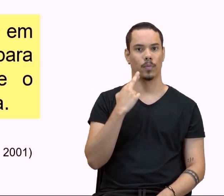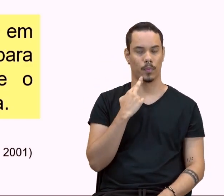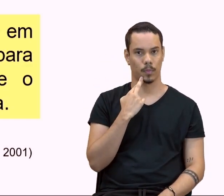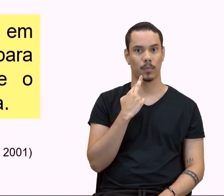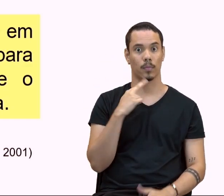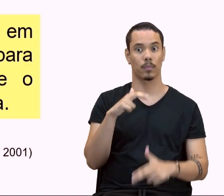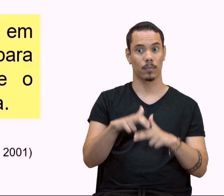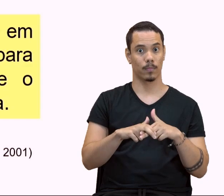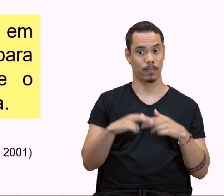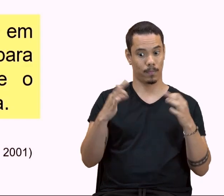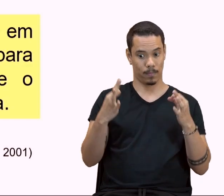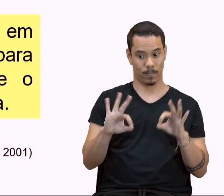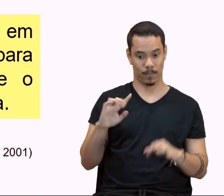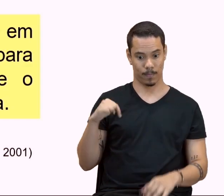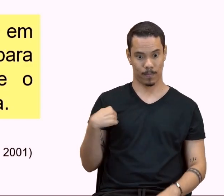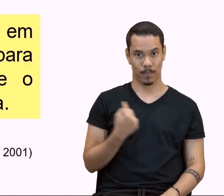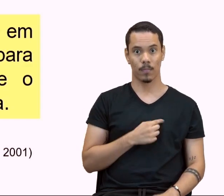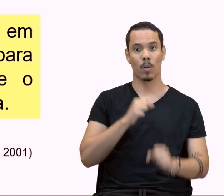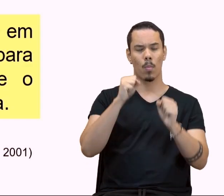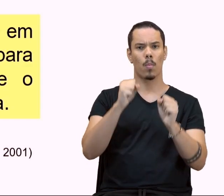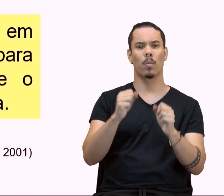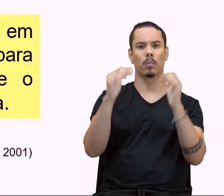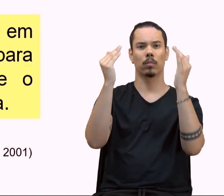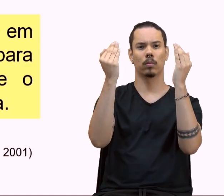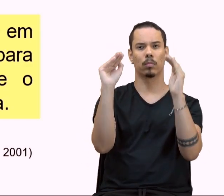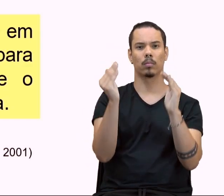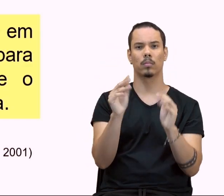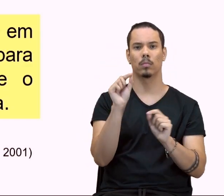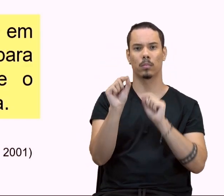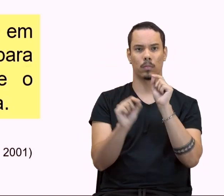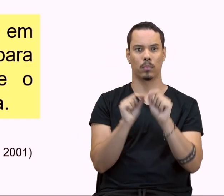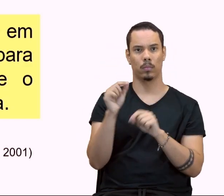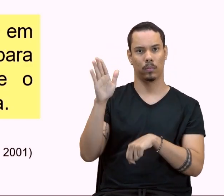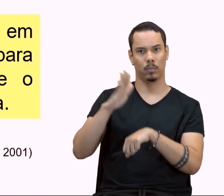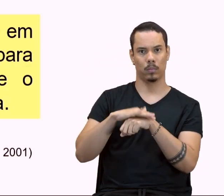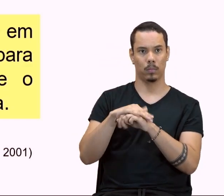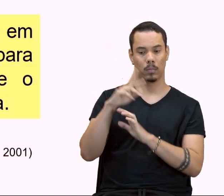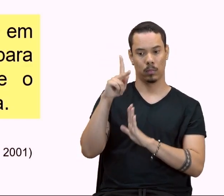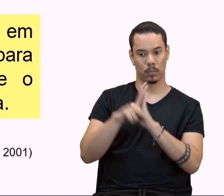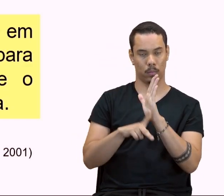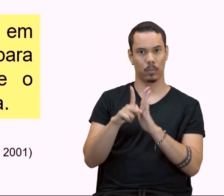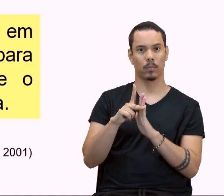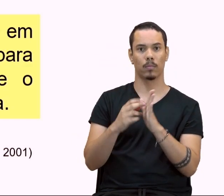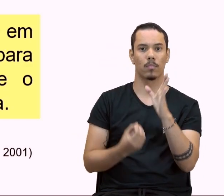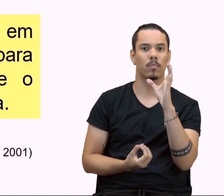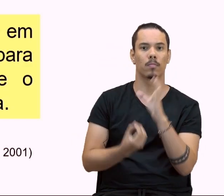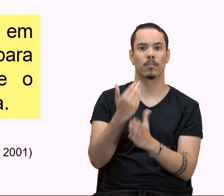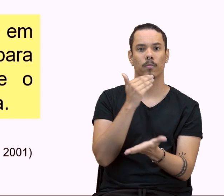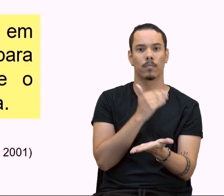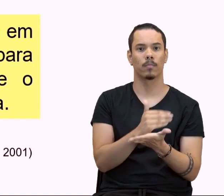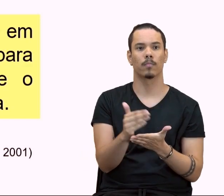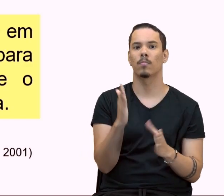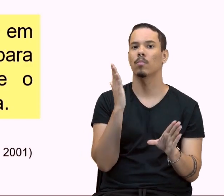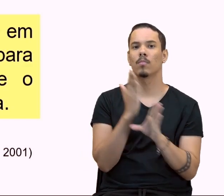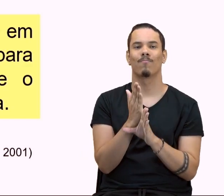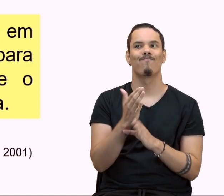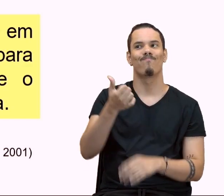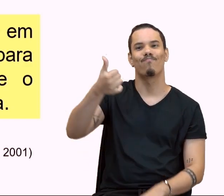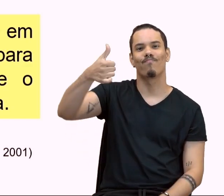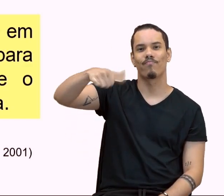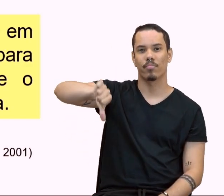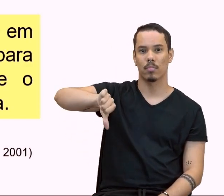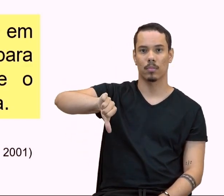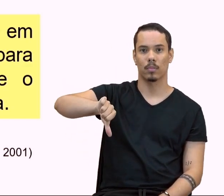forma, a gente pode analisar o seguinte, que o Planafórum, ele surgiu a partir do insucesso do